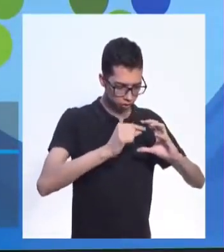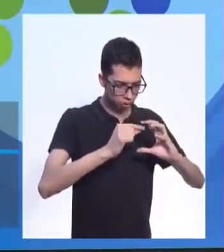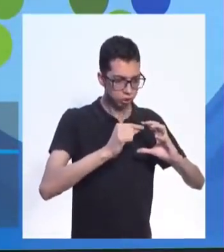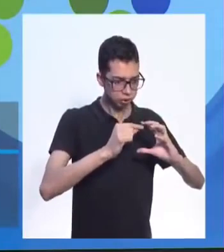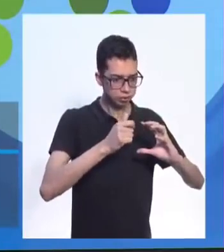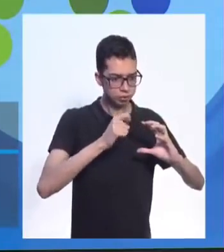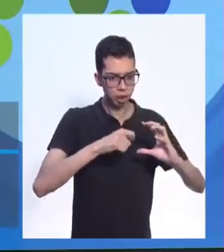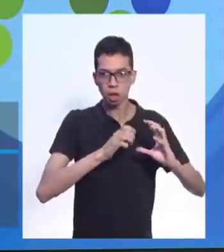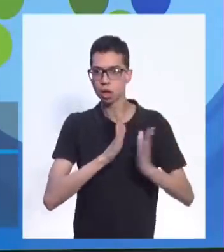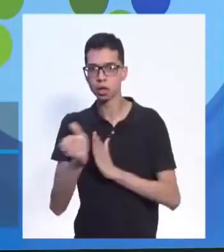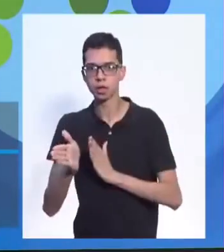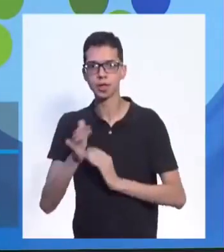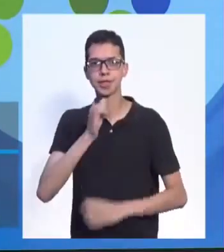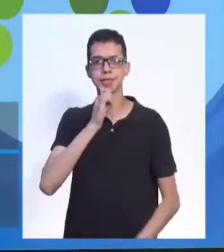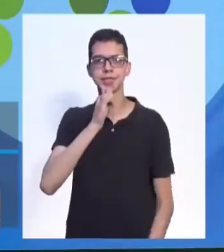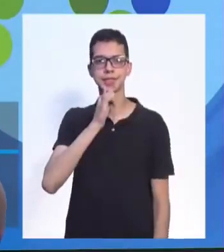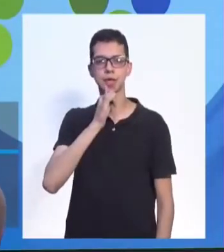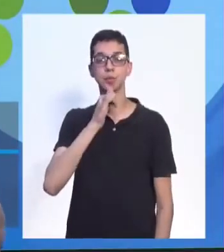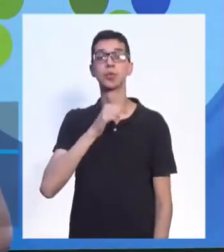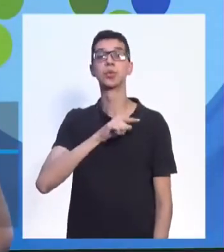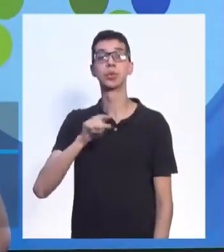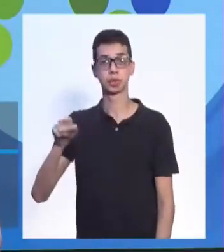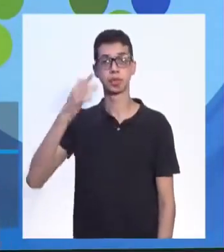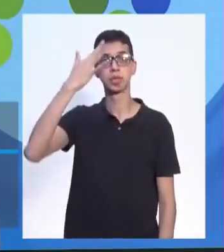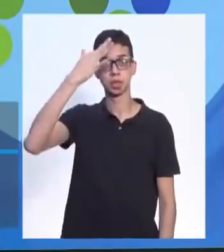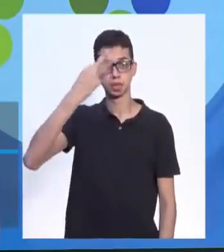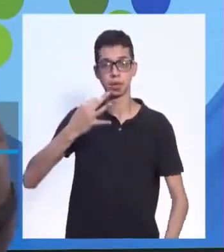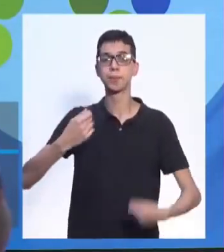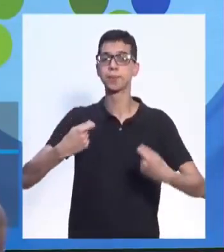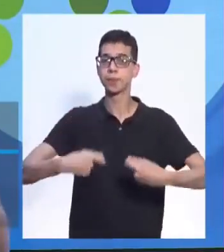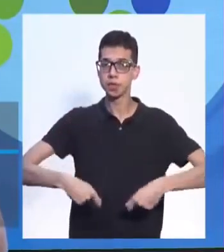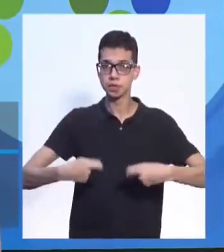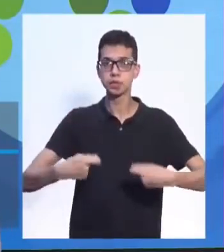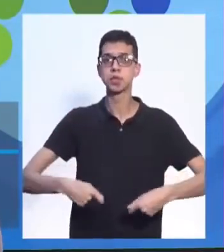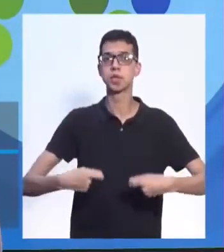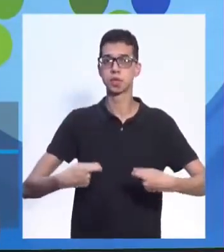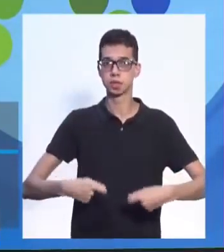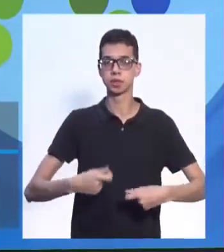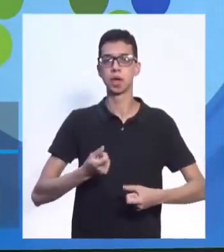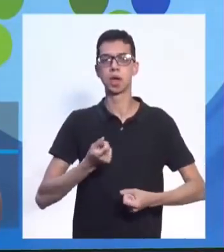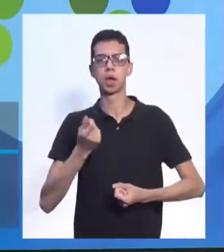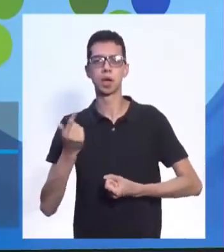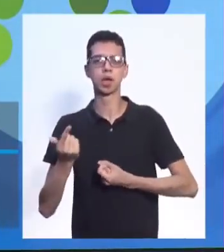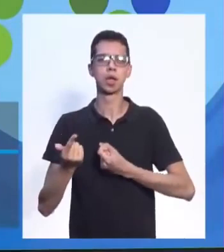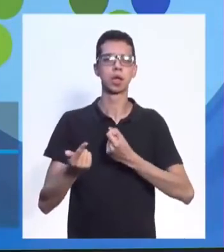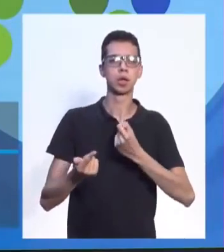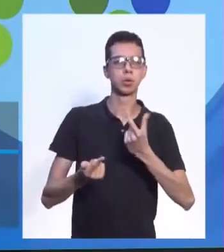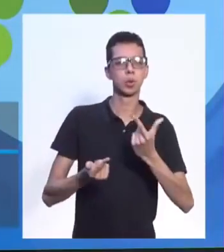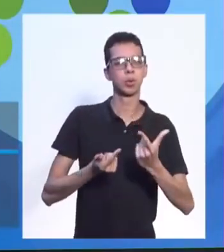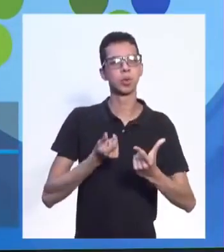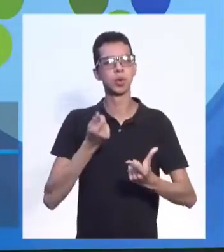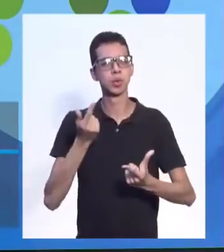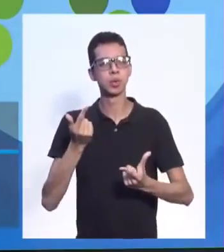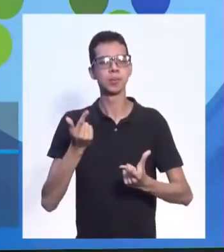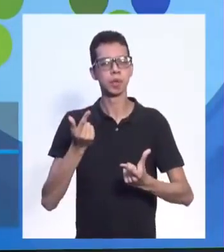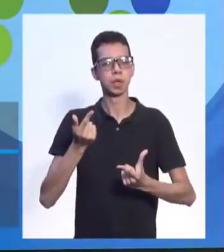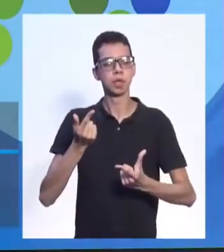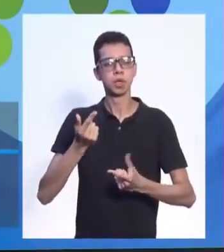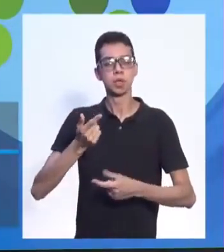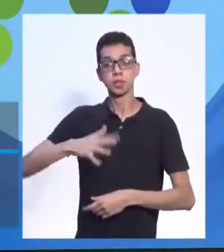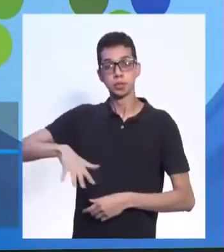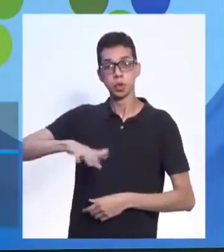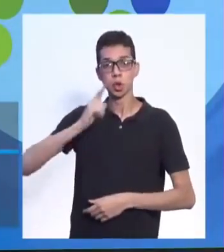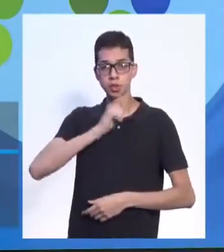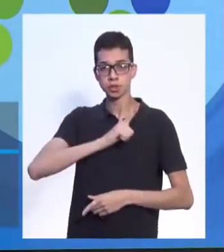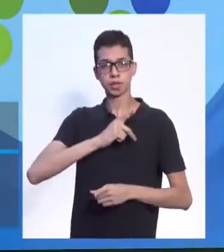gente também tem que entender que algumas conquistas também foram feitas por acordos comerciais. Por exemplo, a